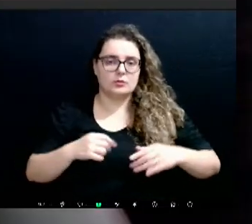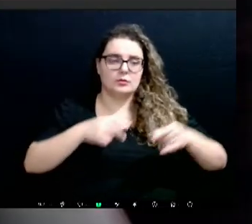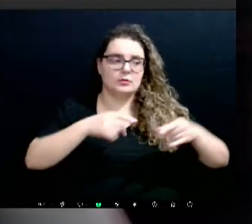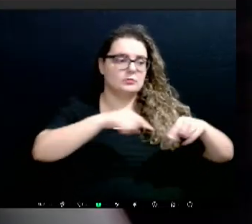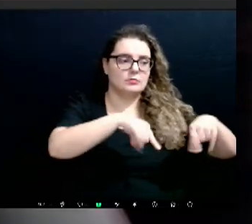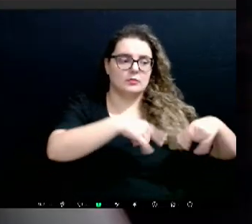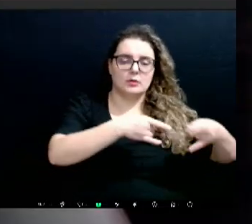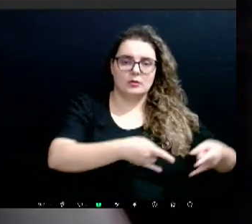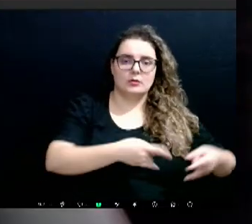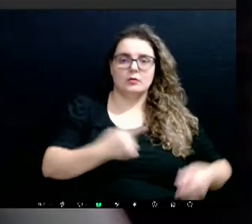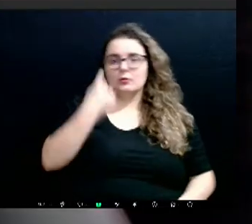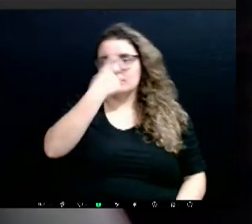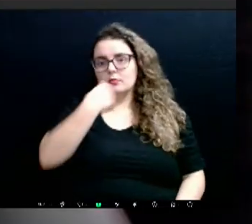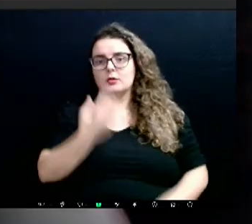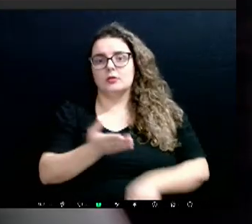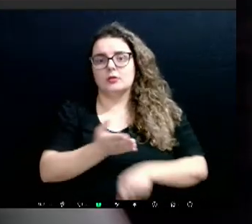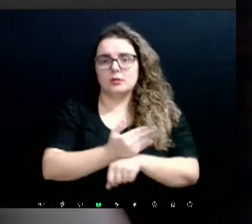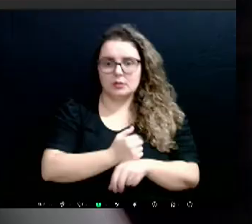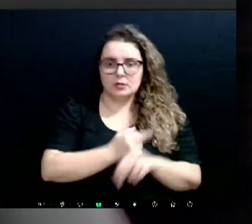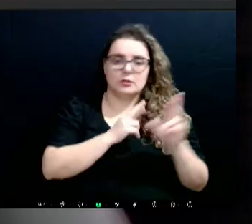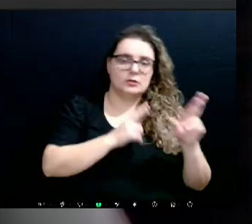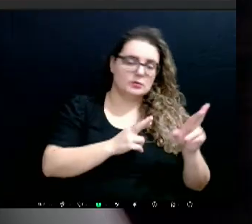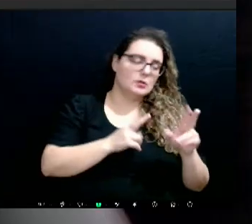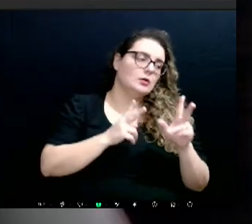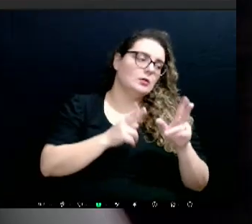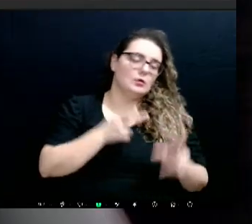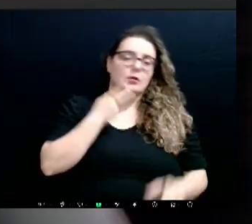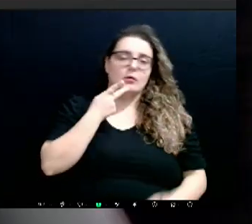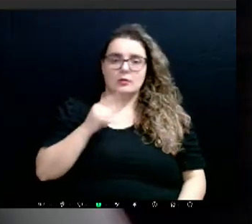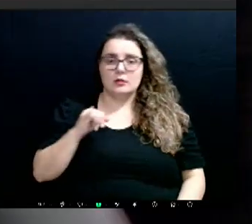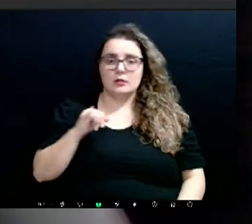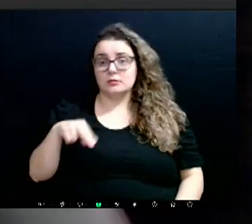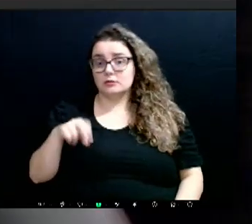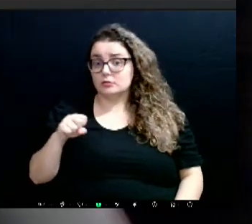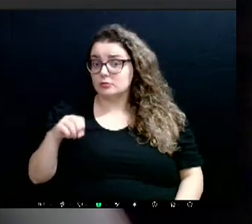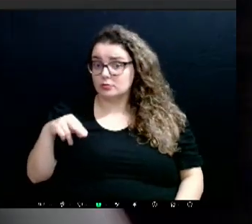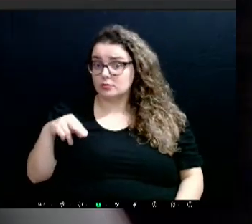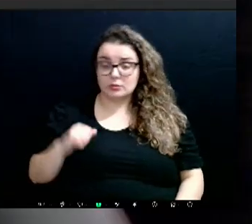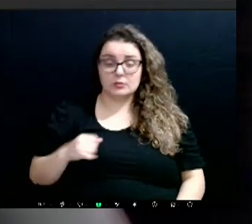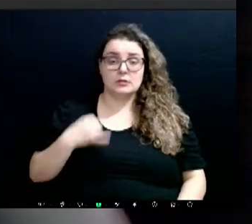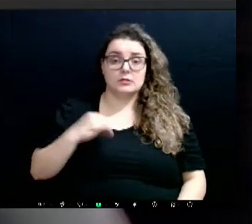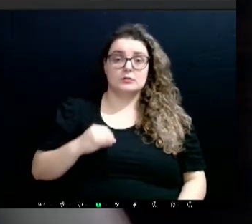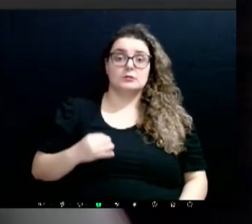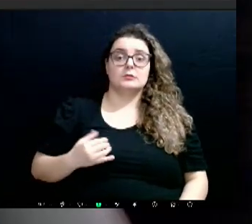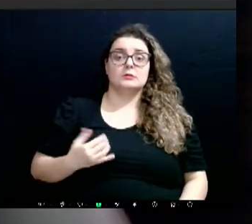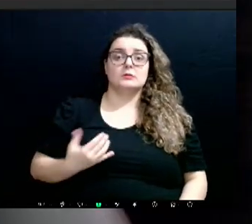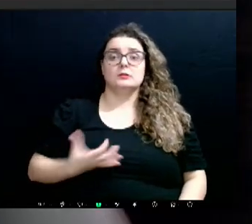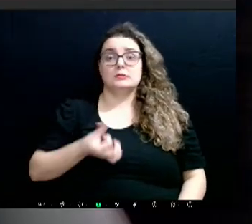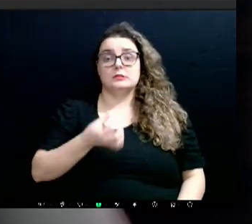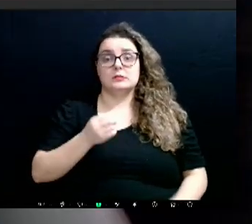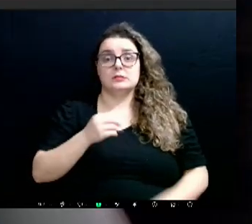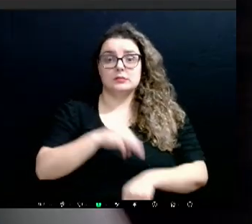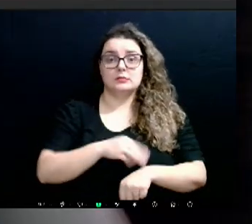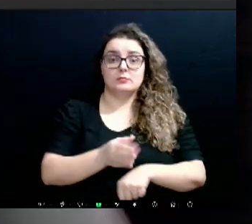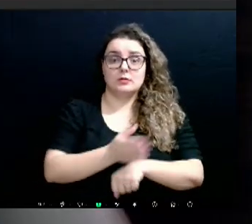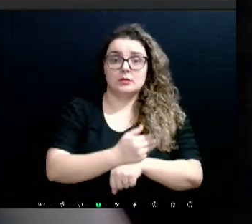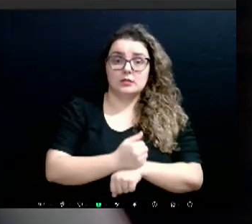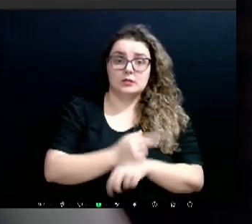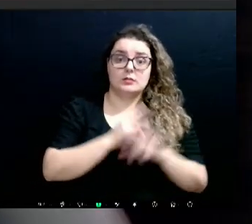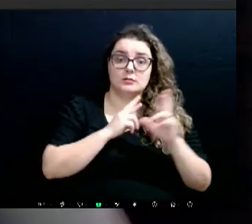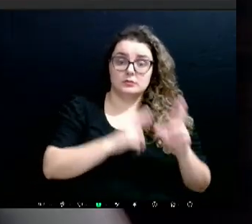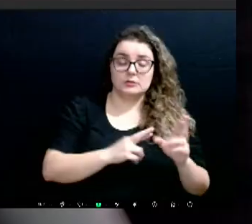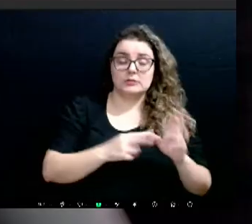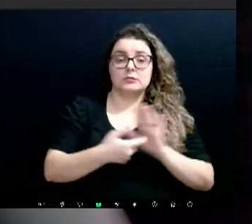dormir, até por questão quando ela fala da insônia, porque se você coloca 60 minutos antes de você dormir, isso significa